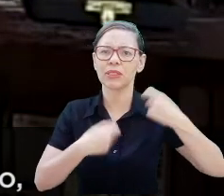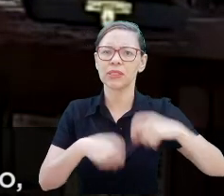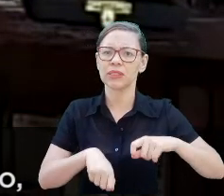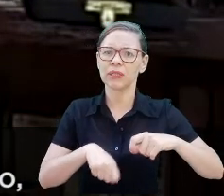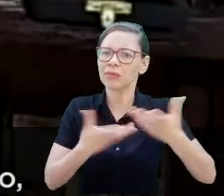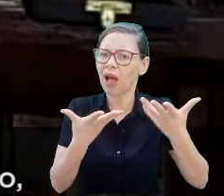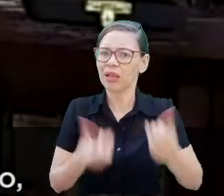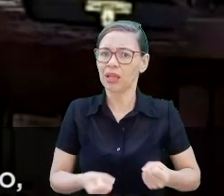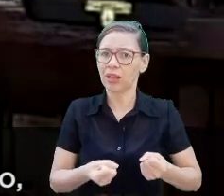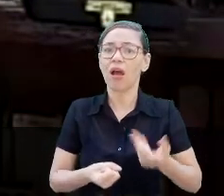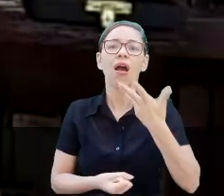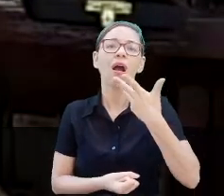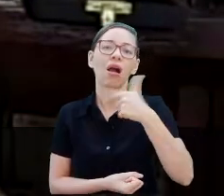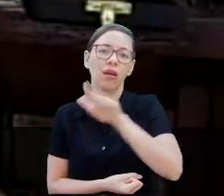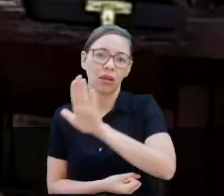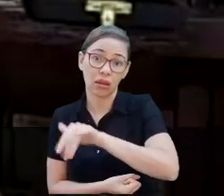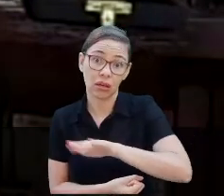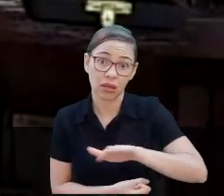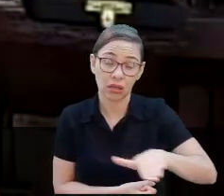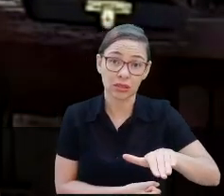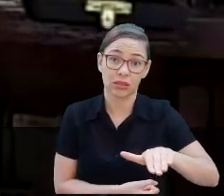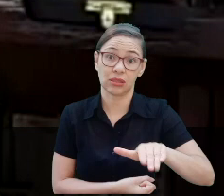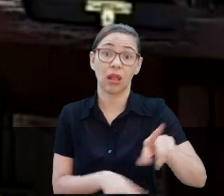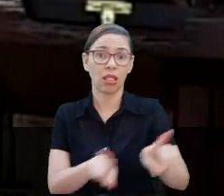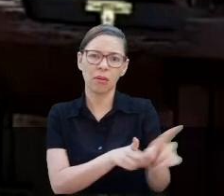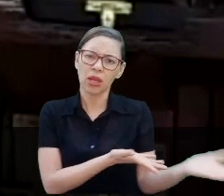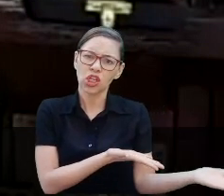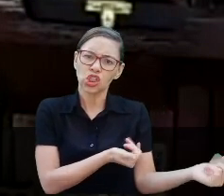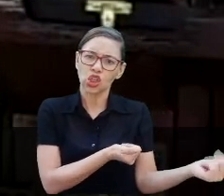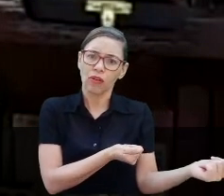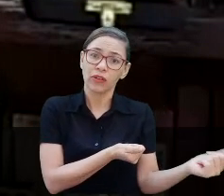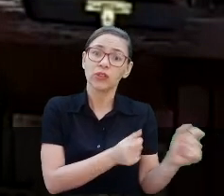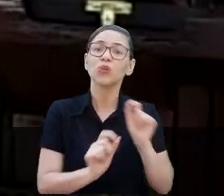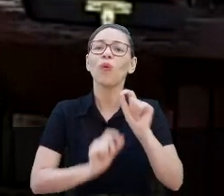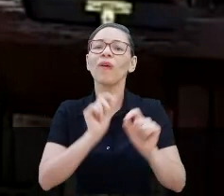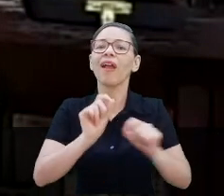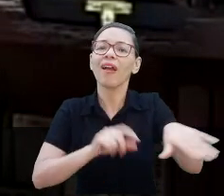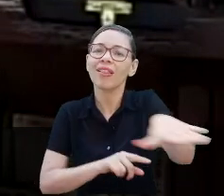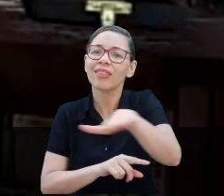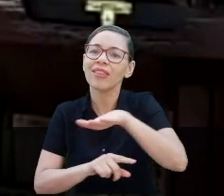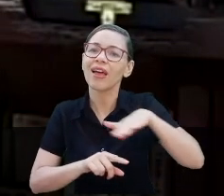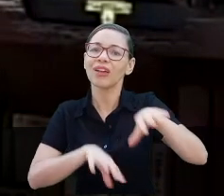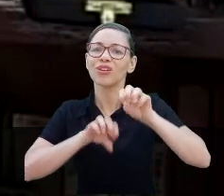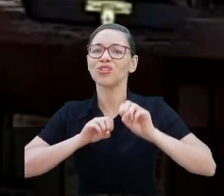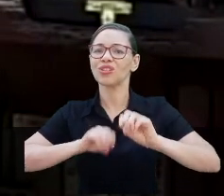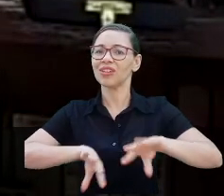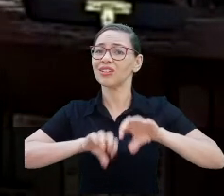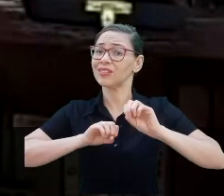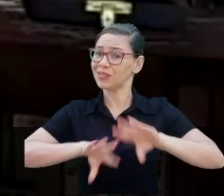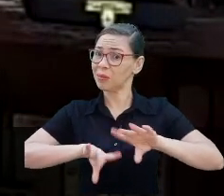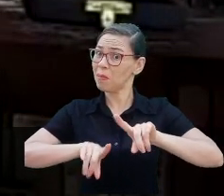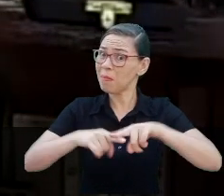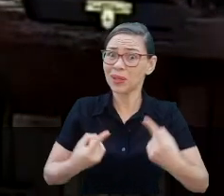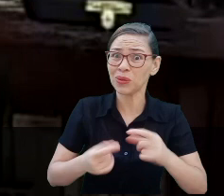acesso universal à educação, crianças e adolescentes trans ainda são excluídos do acesso à educação, enquanto nós